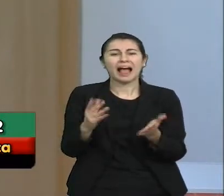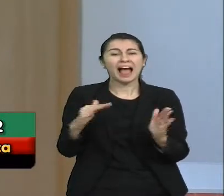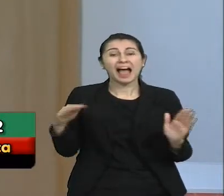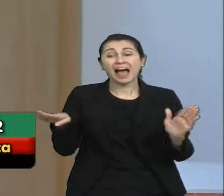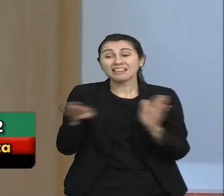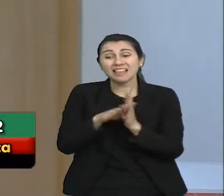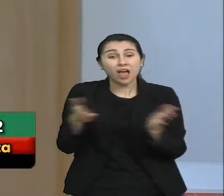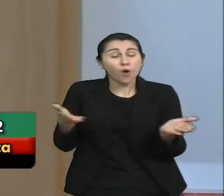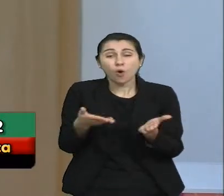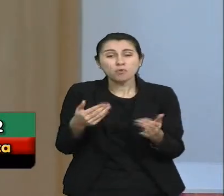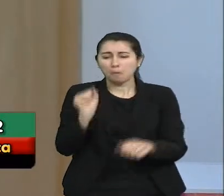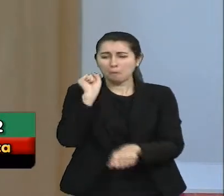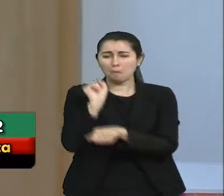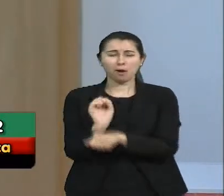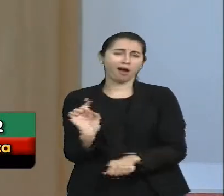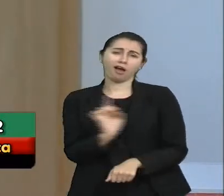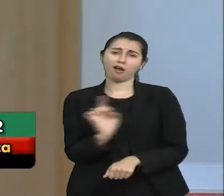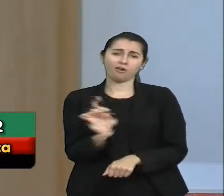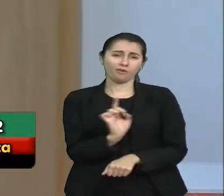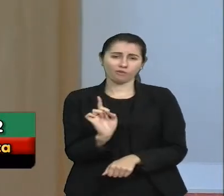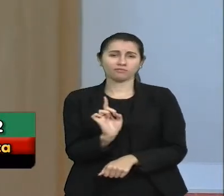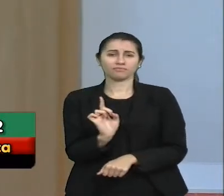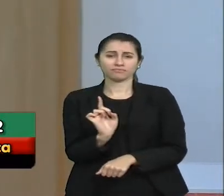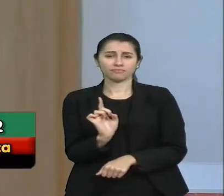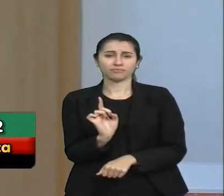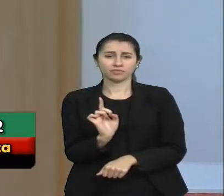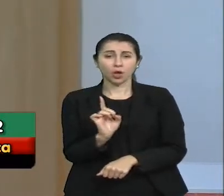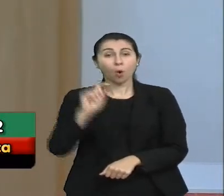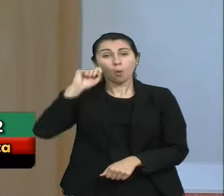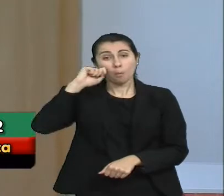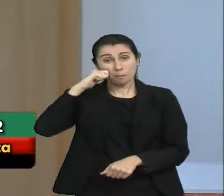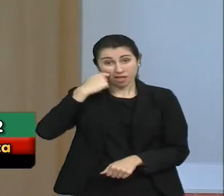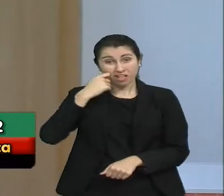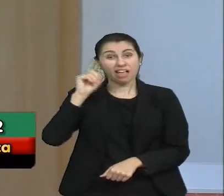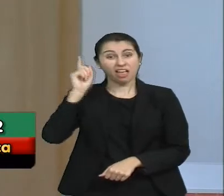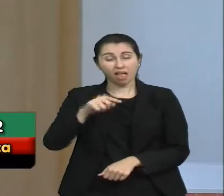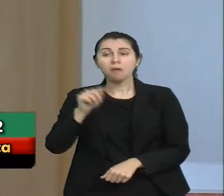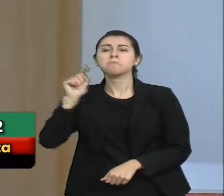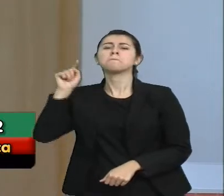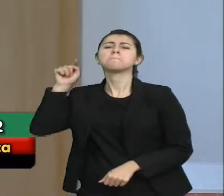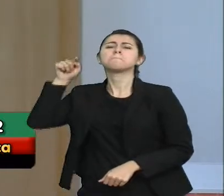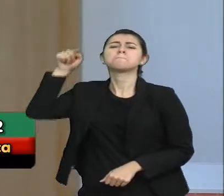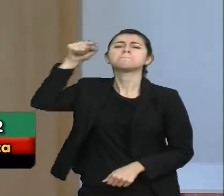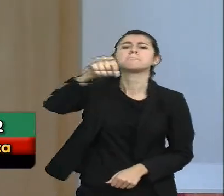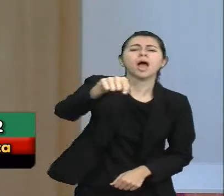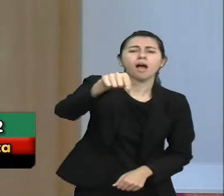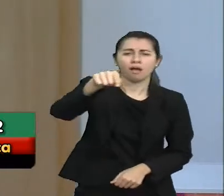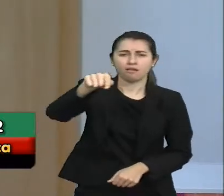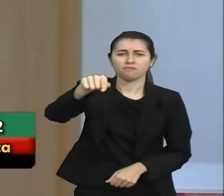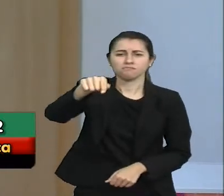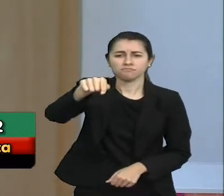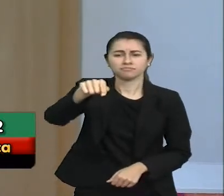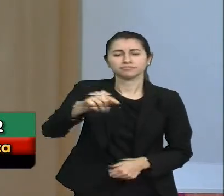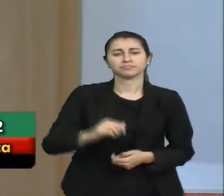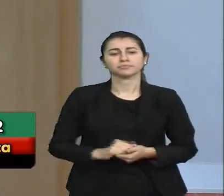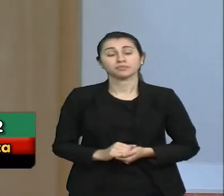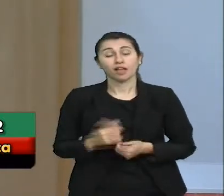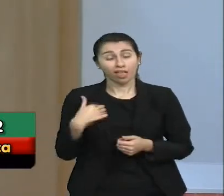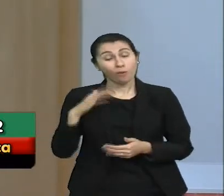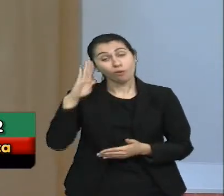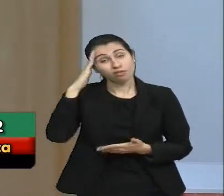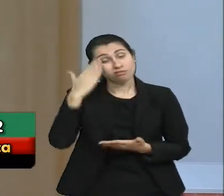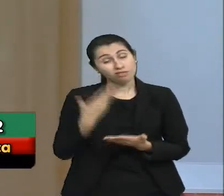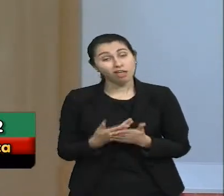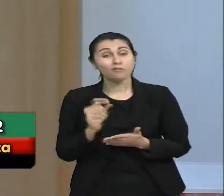Até hoje, o negro é apontado no meio da multidão. Então, eu entendo claramente